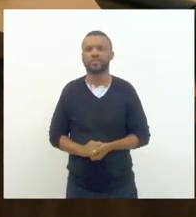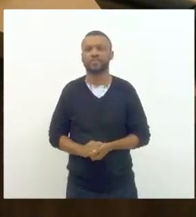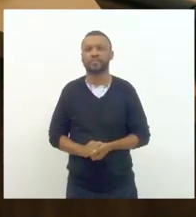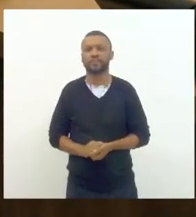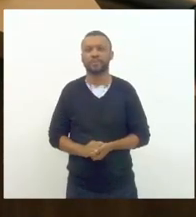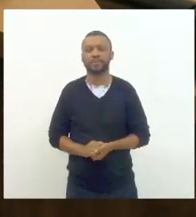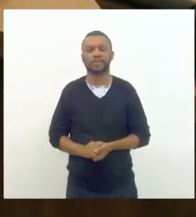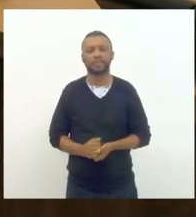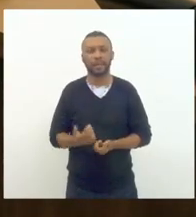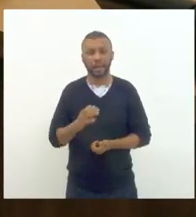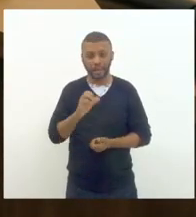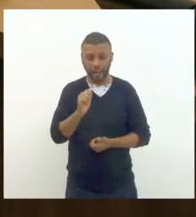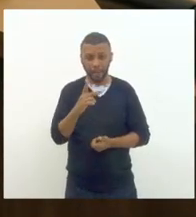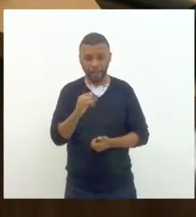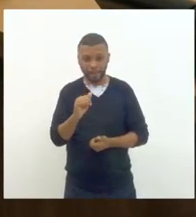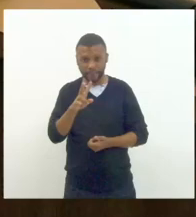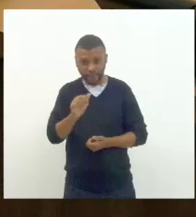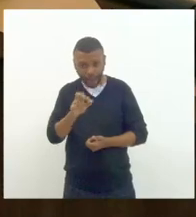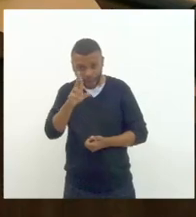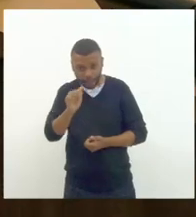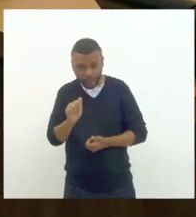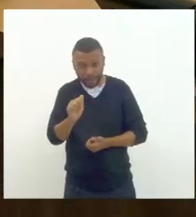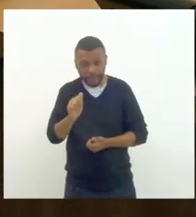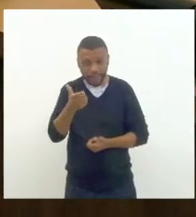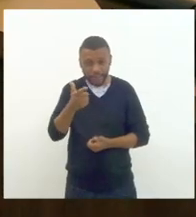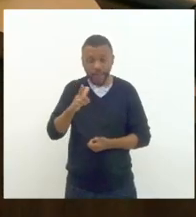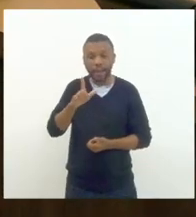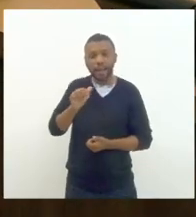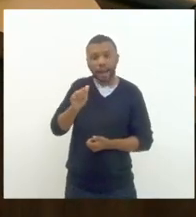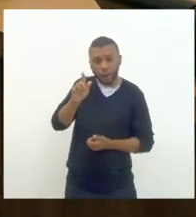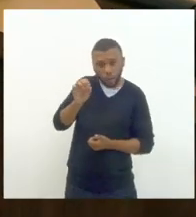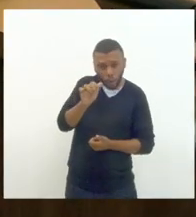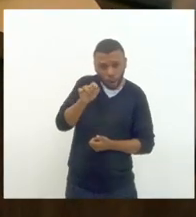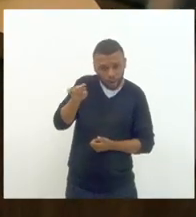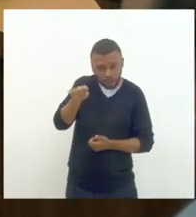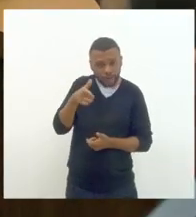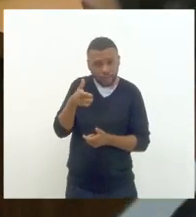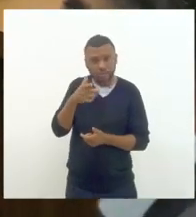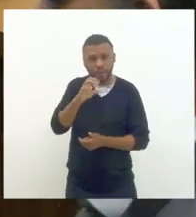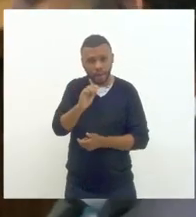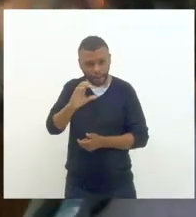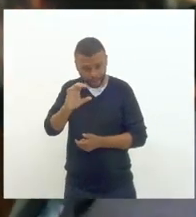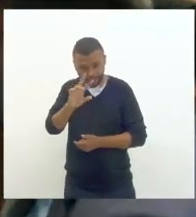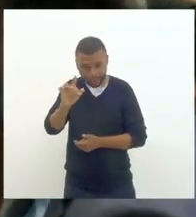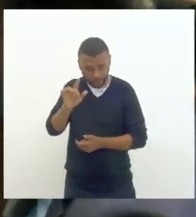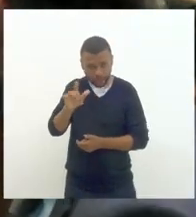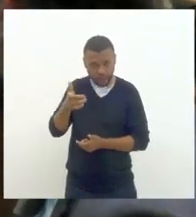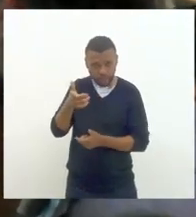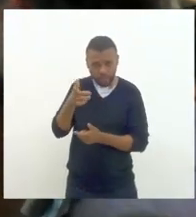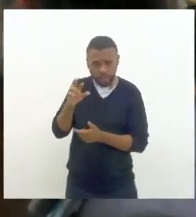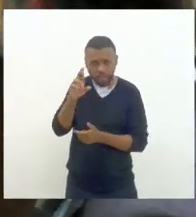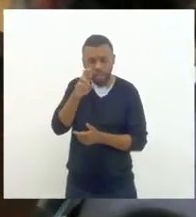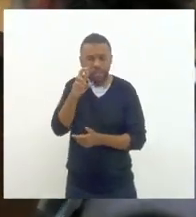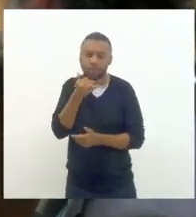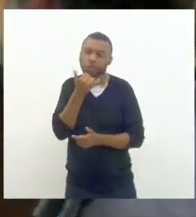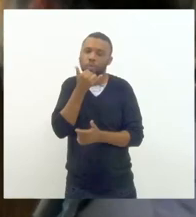As capivaras da Orla da Lagoa, é isso que o caçador vai caçar, senhor presidente? Eu discordo do projeto. Como diz